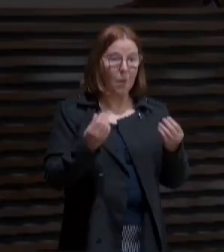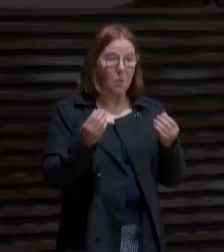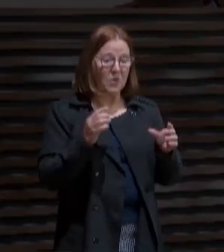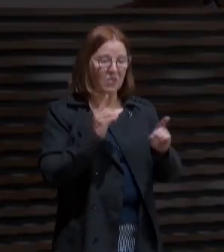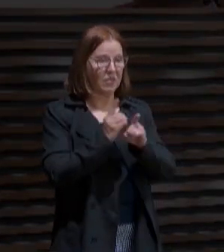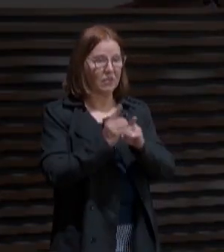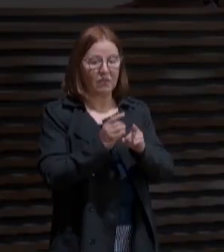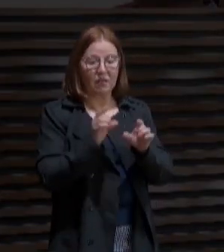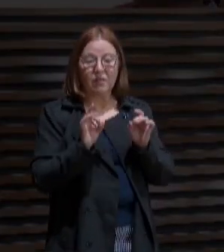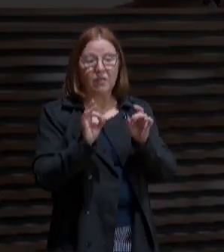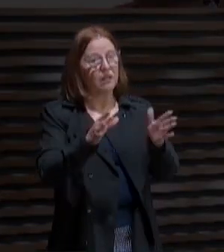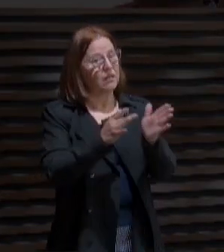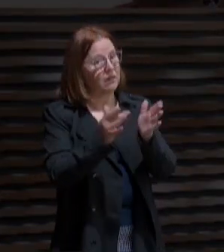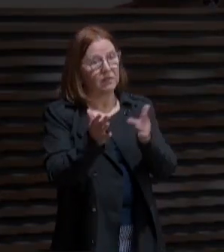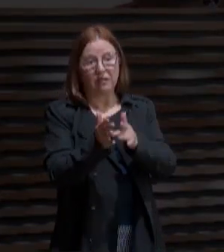abandonaram.